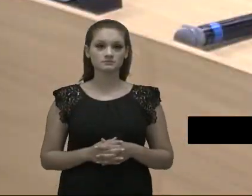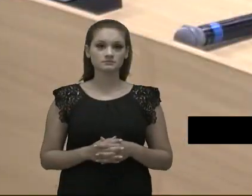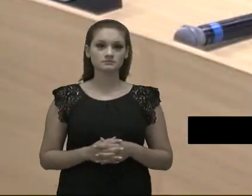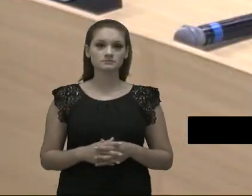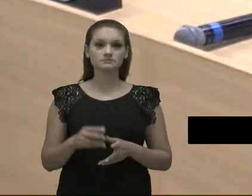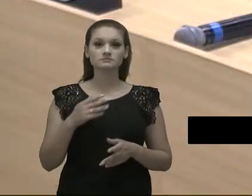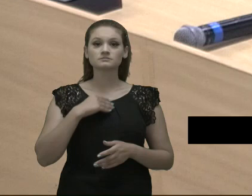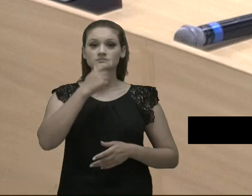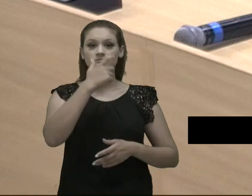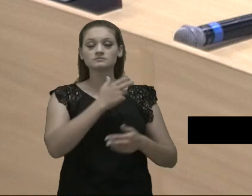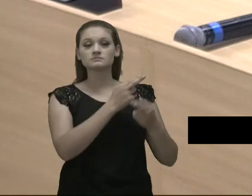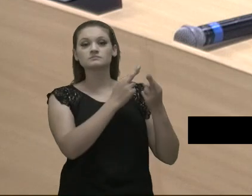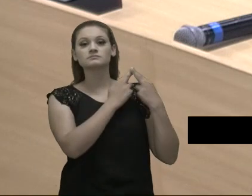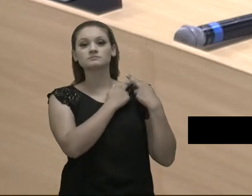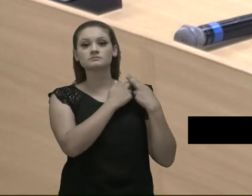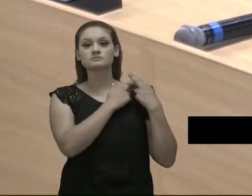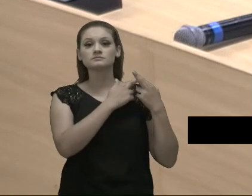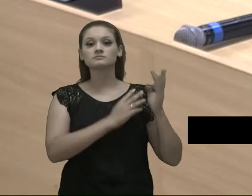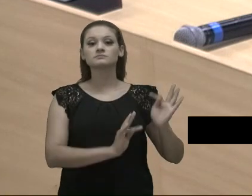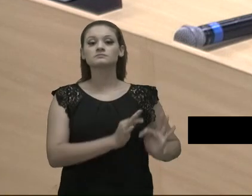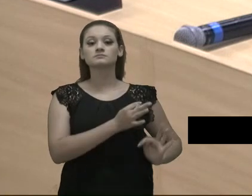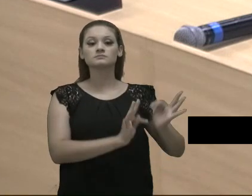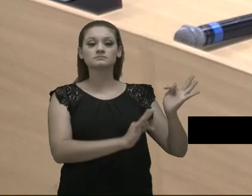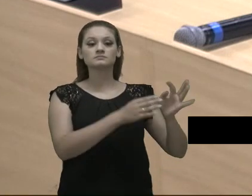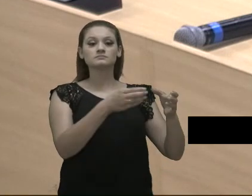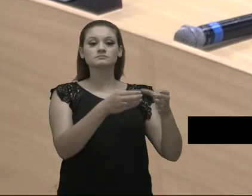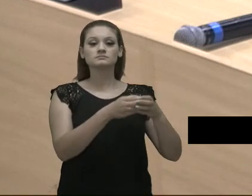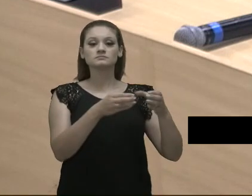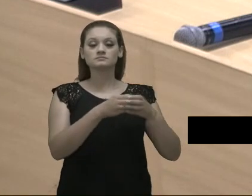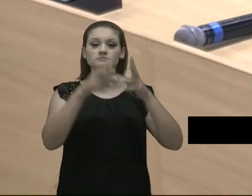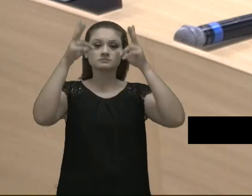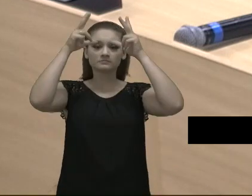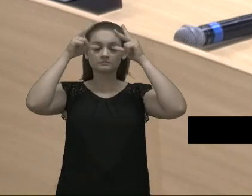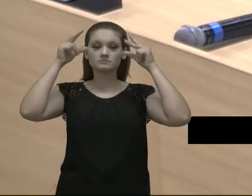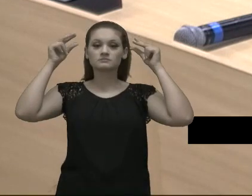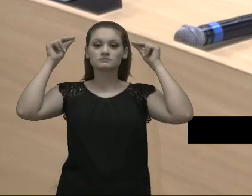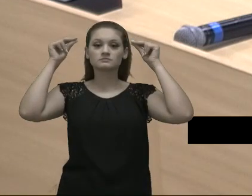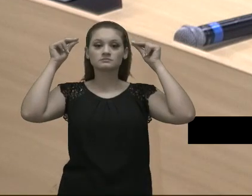Eu sou responsável técnica pela equipe de enfermagem.